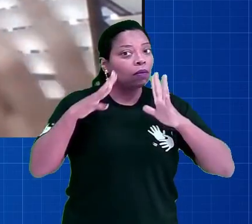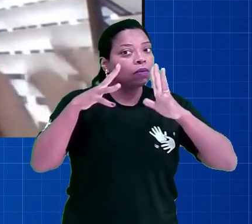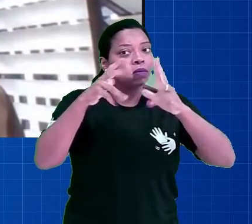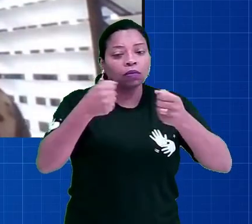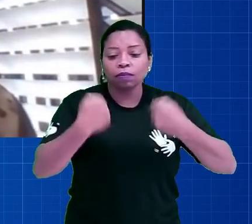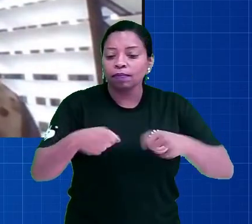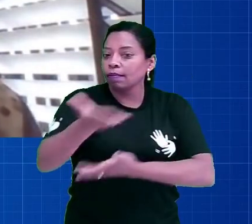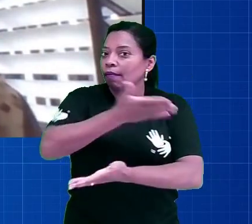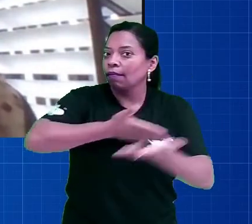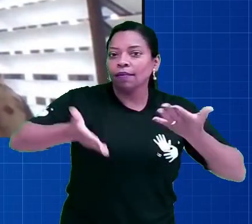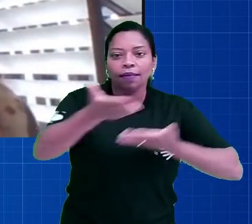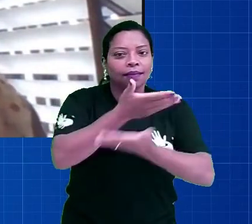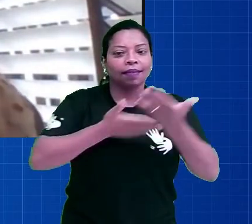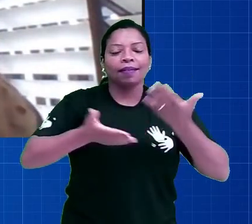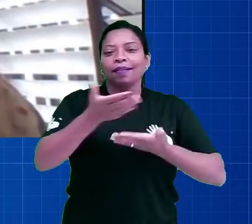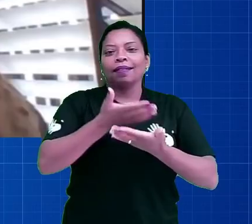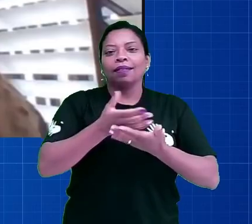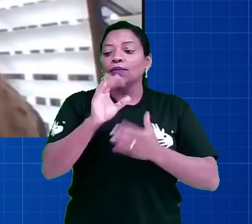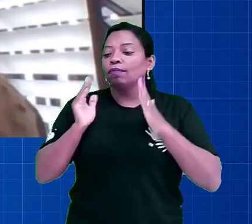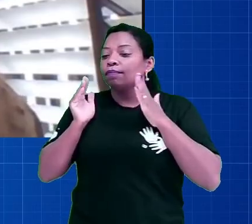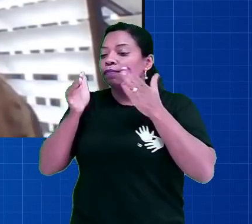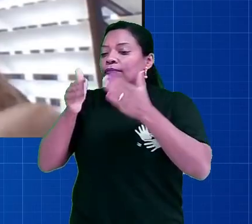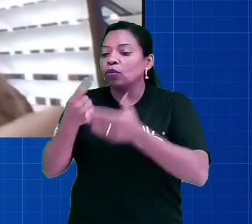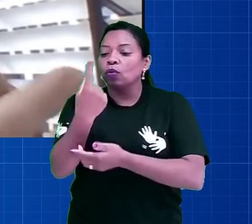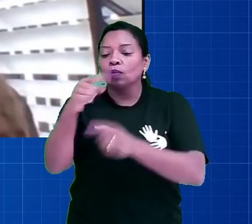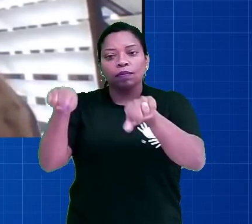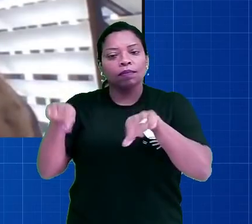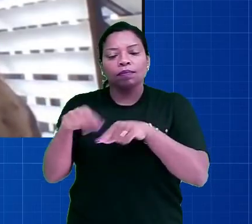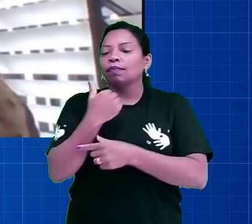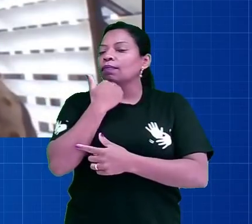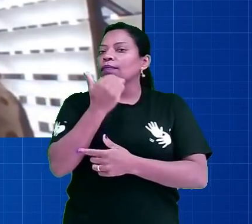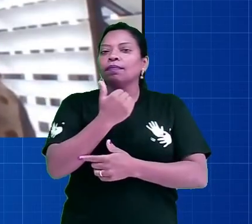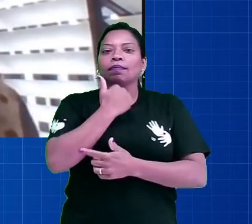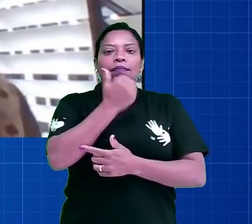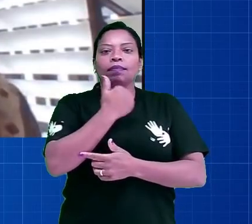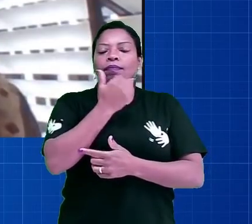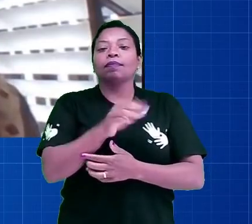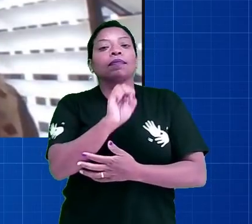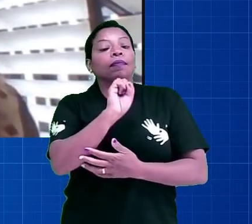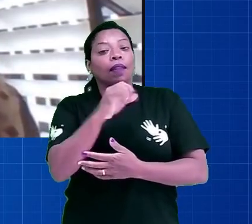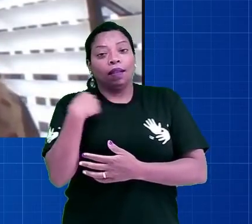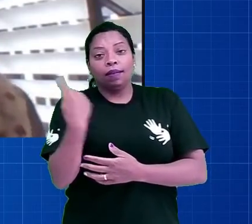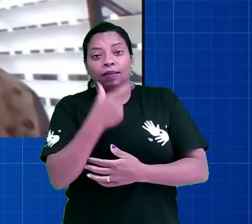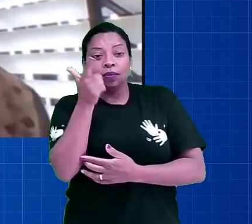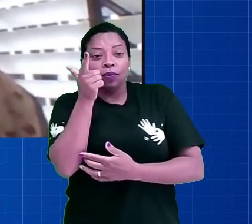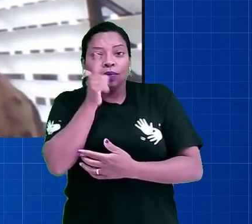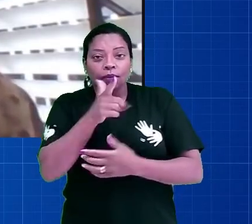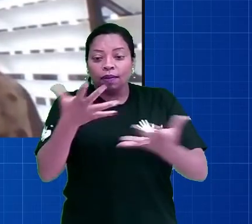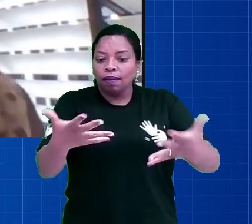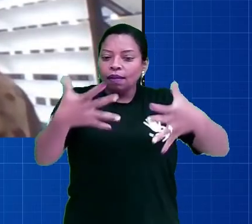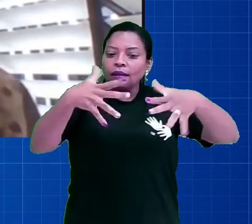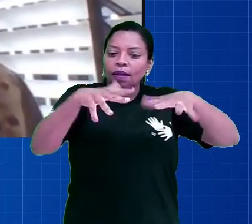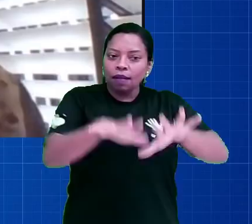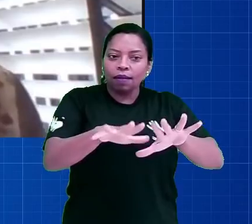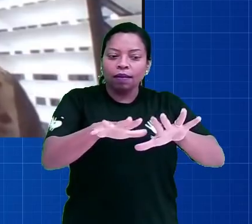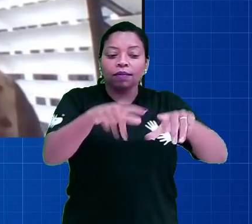tem que respirar na escola. Então, e quanto mais este aluno, mais a gente conseguir